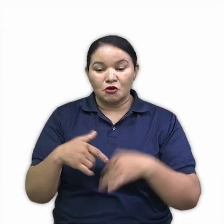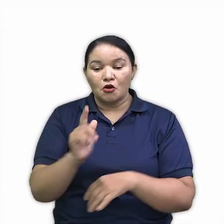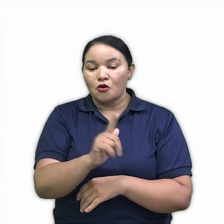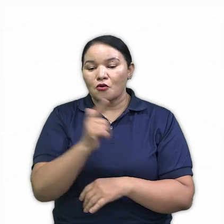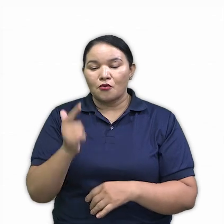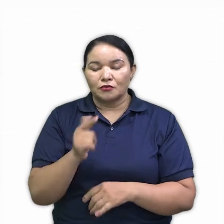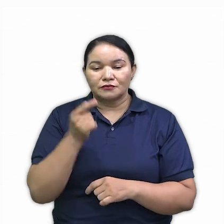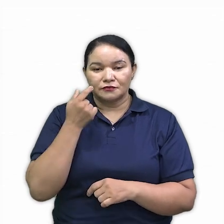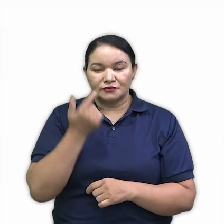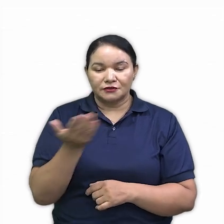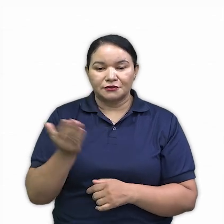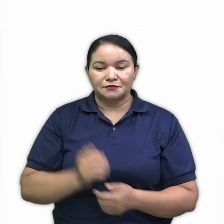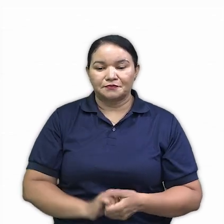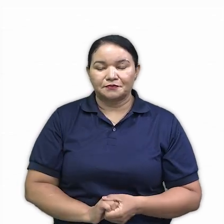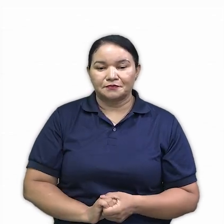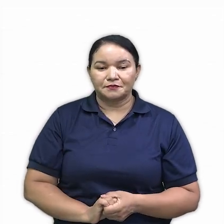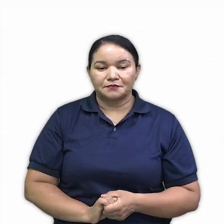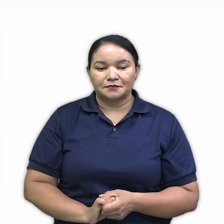potencializando.